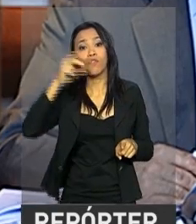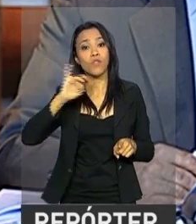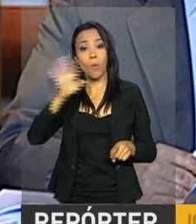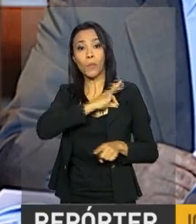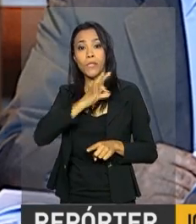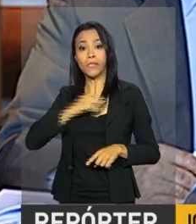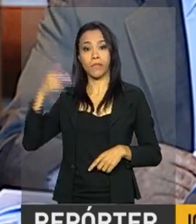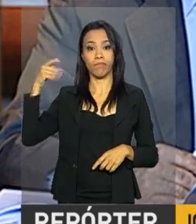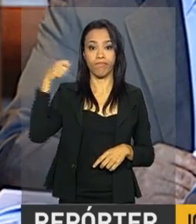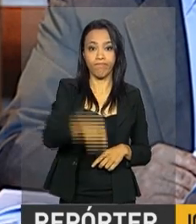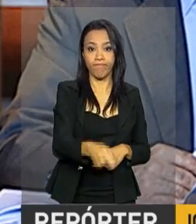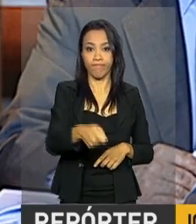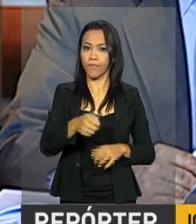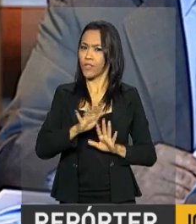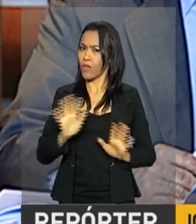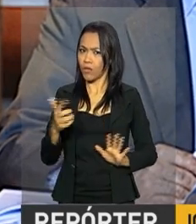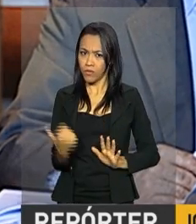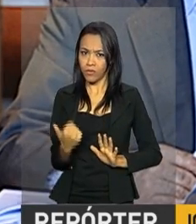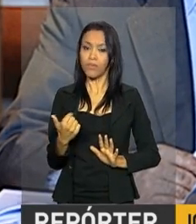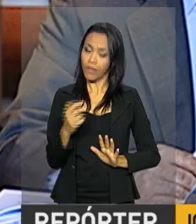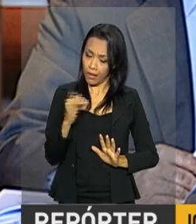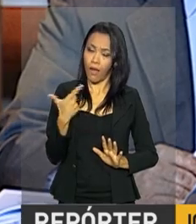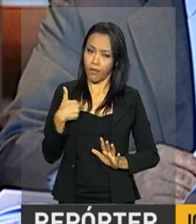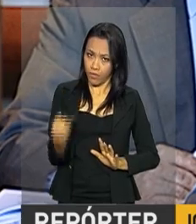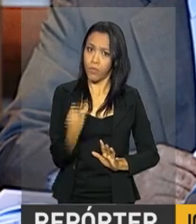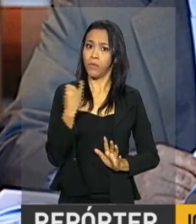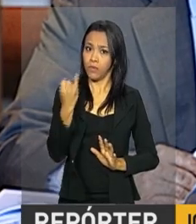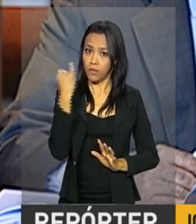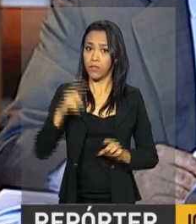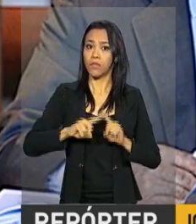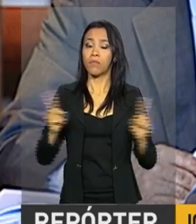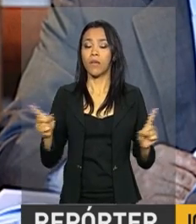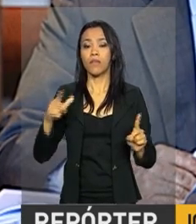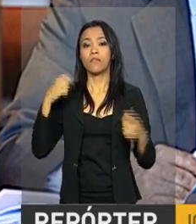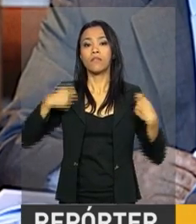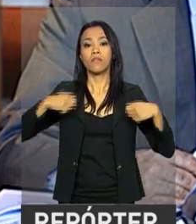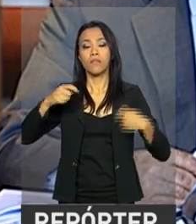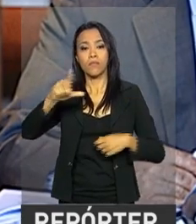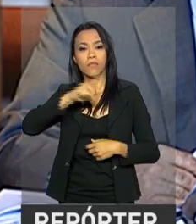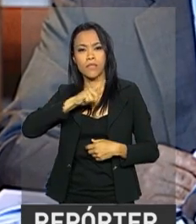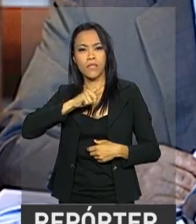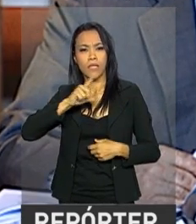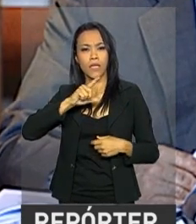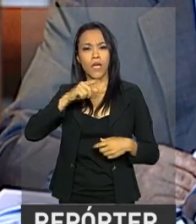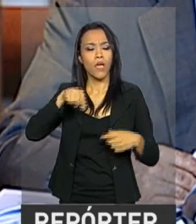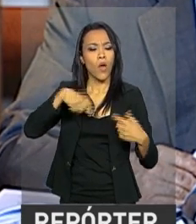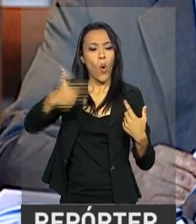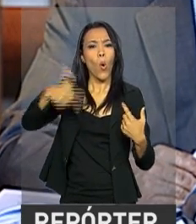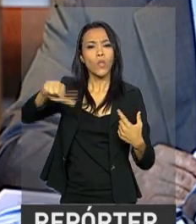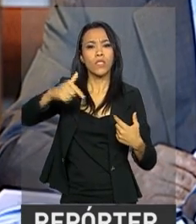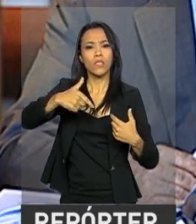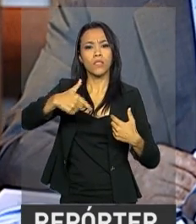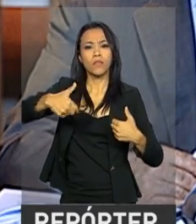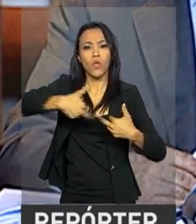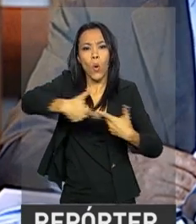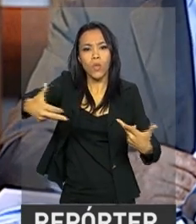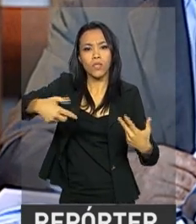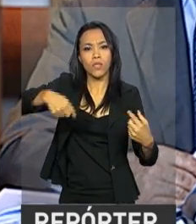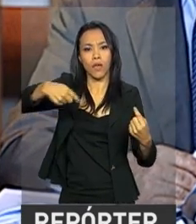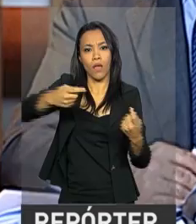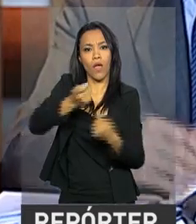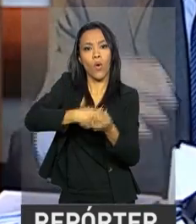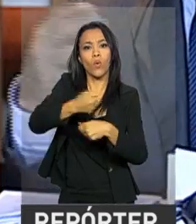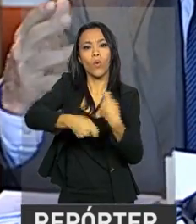embora essa seja essencial mas também temos que ter a atividade econômica nem todos esses lugares